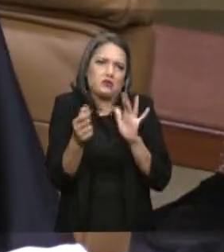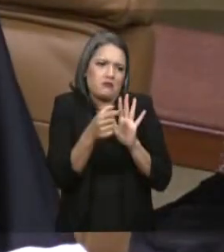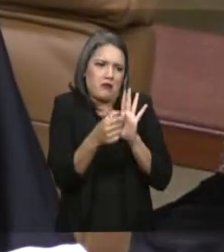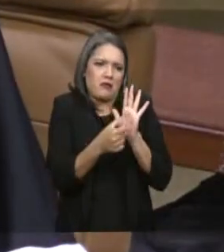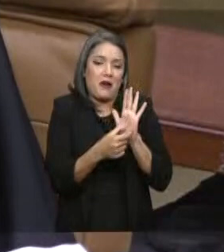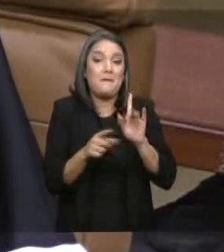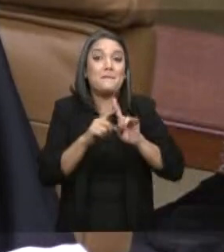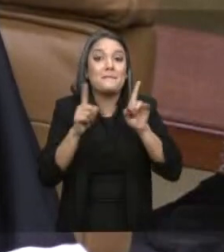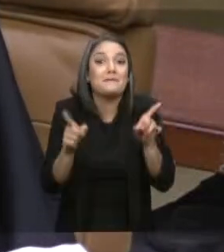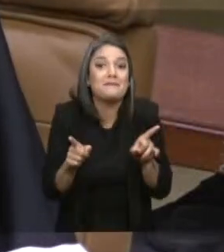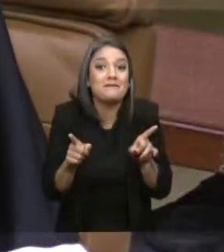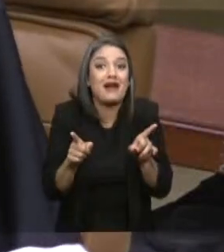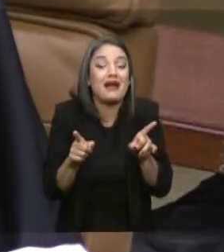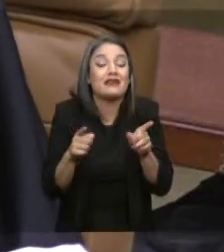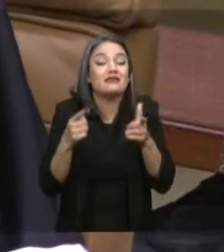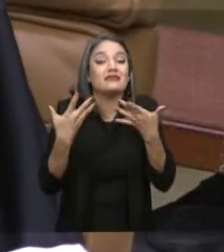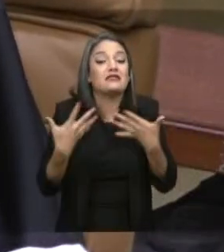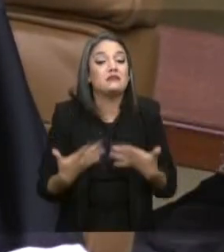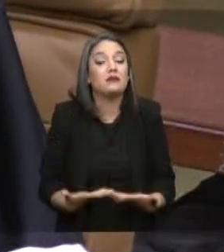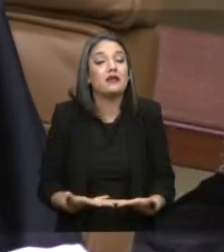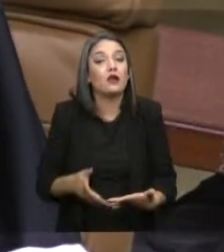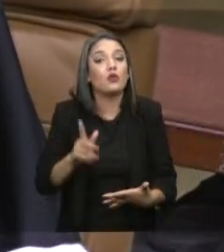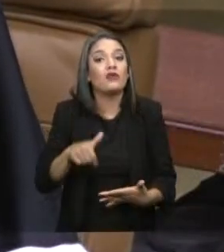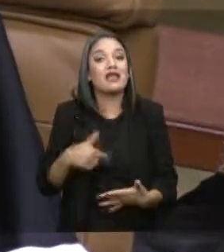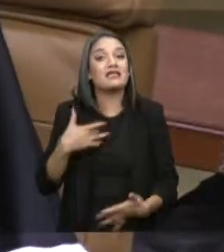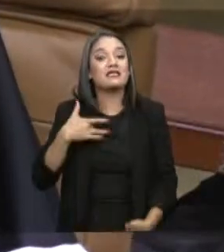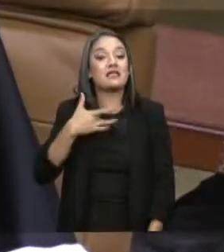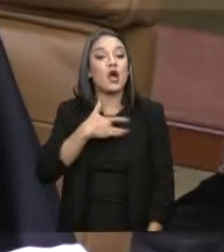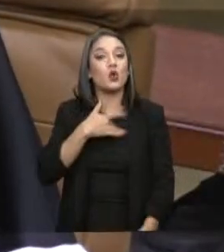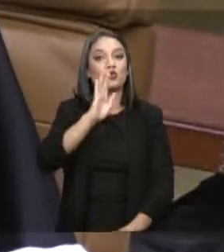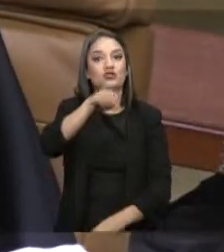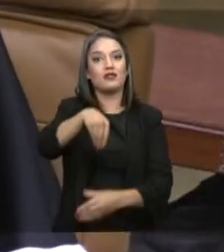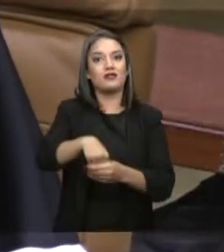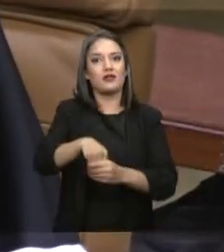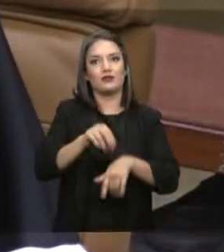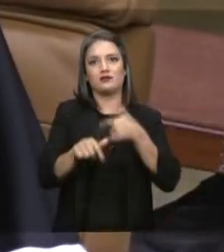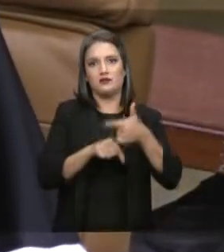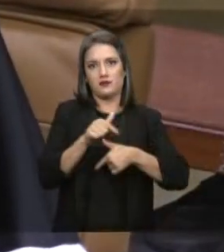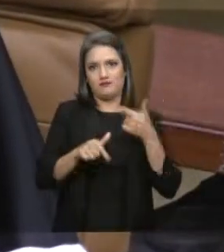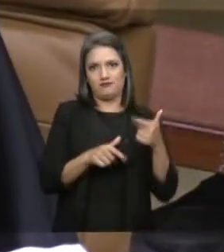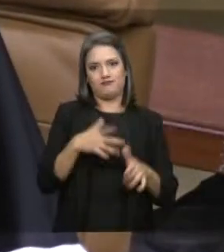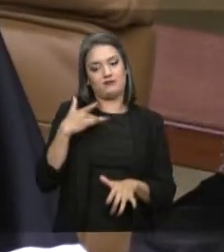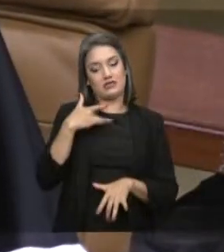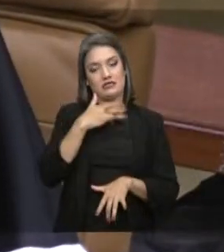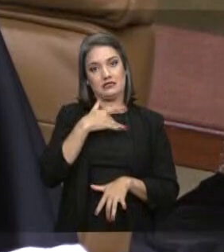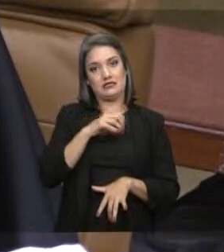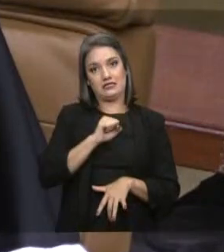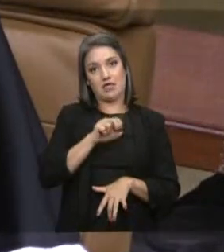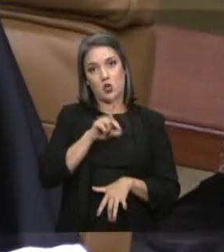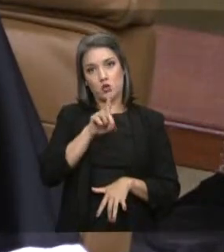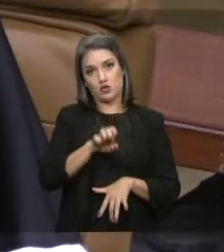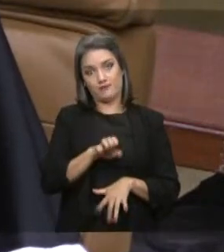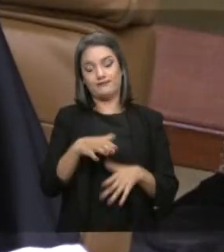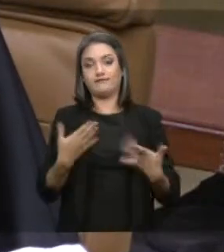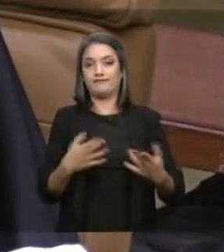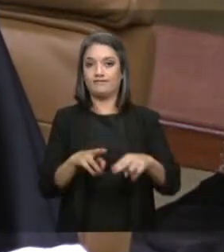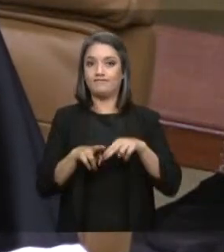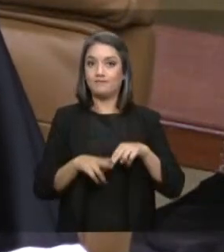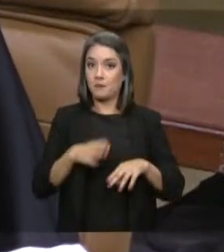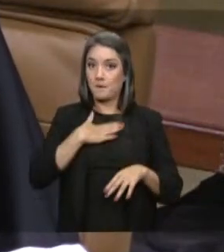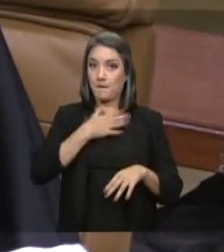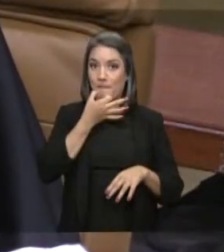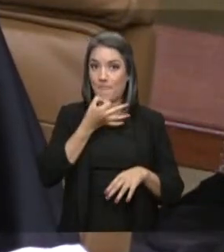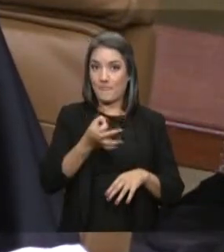de saúde no ambiente de trabalho e por isso meu modo de ver nesta matéria